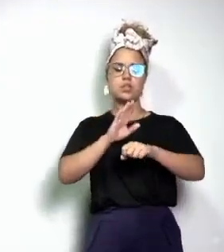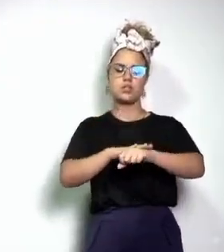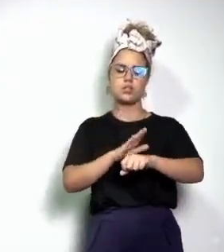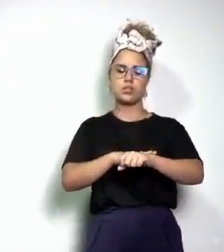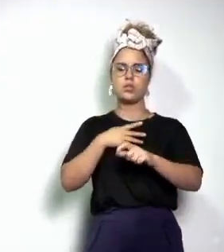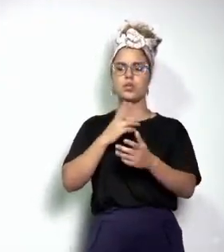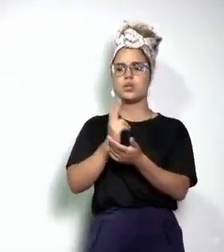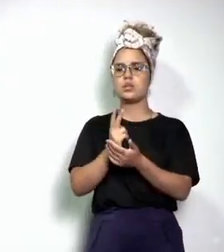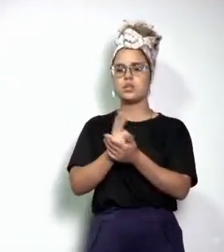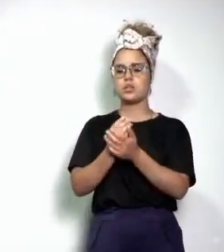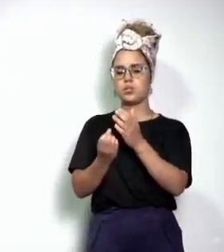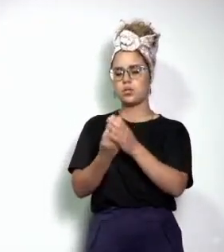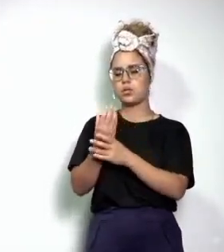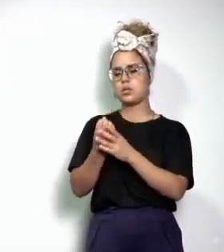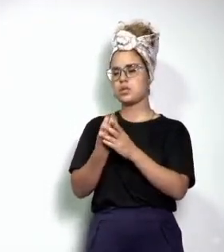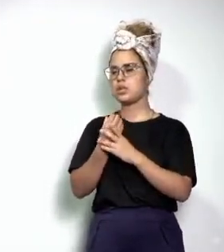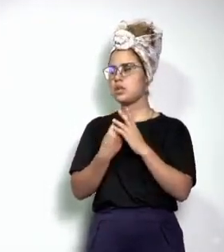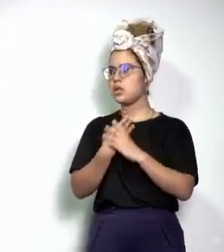das próprias produções, tá?